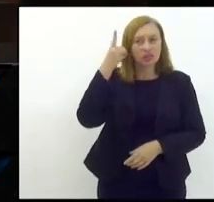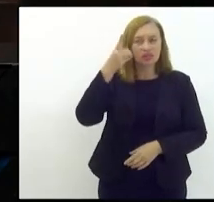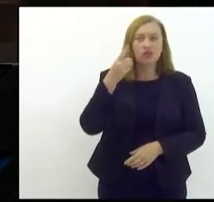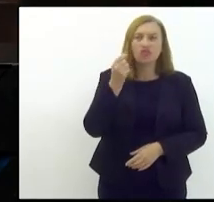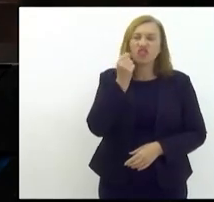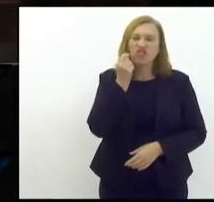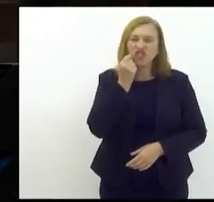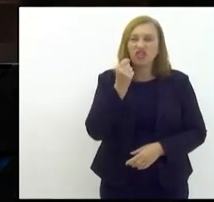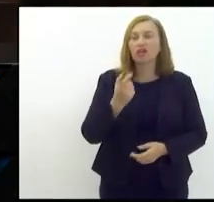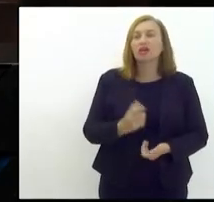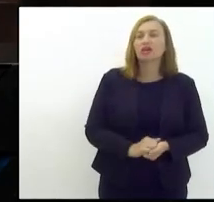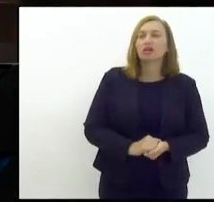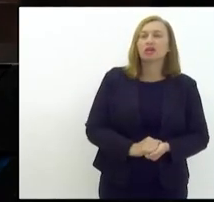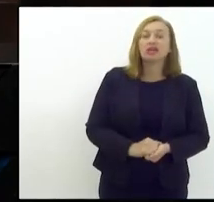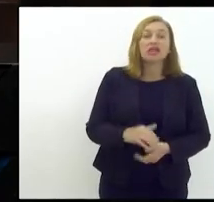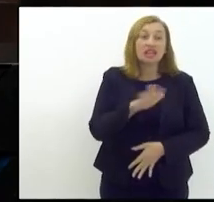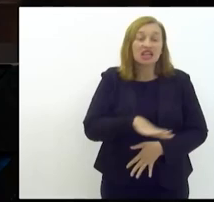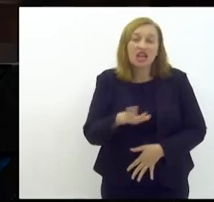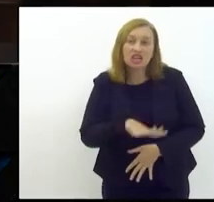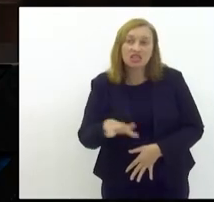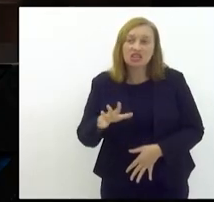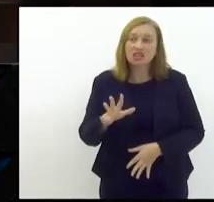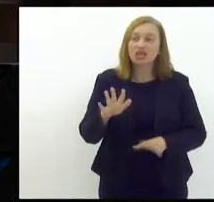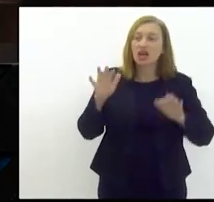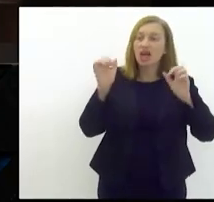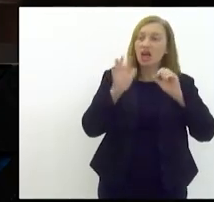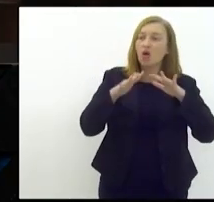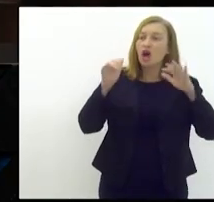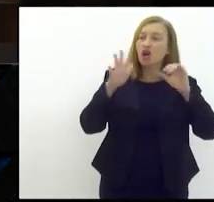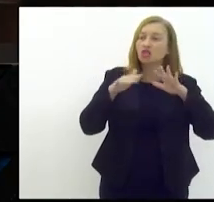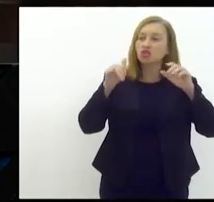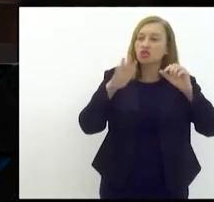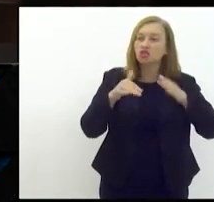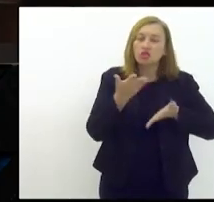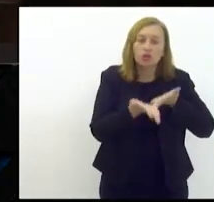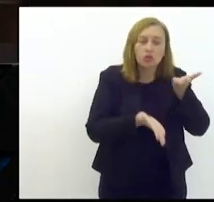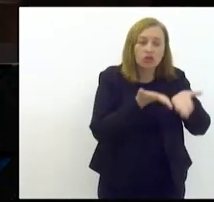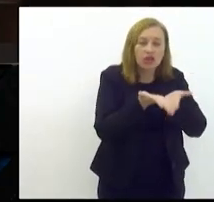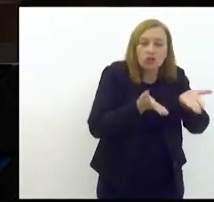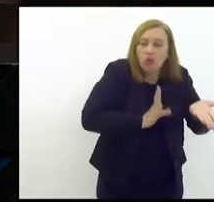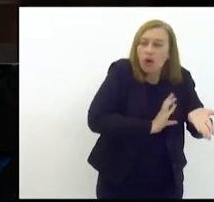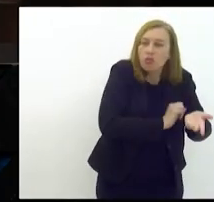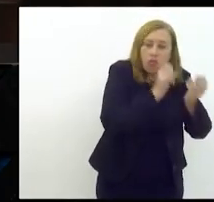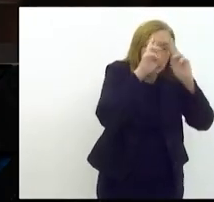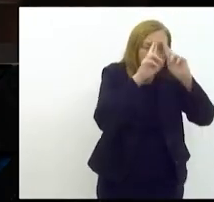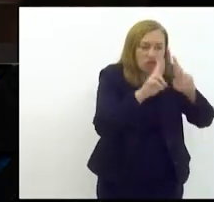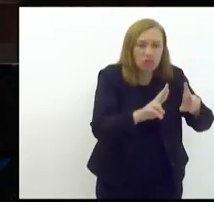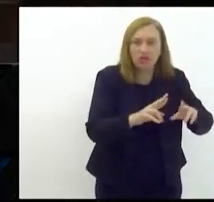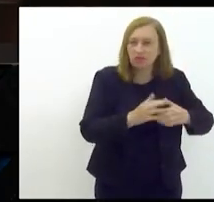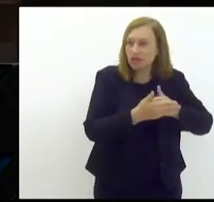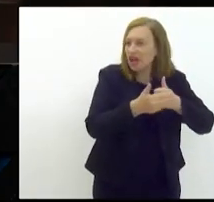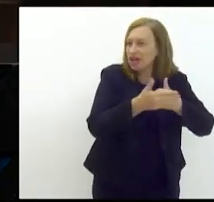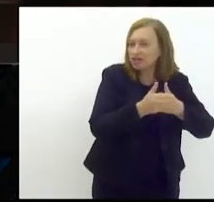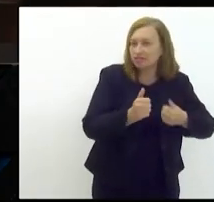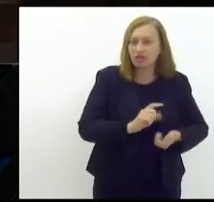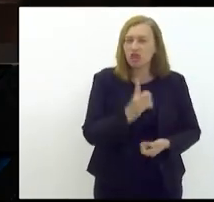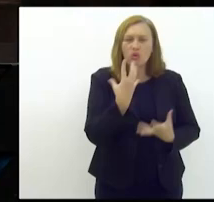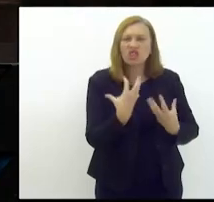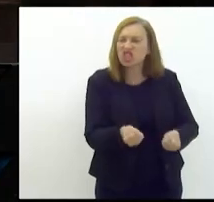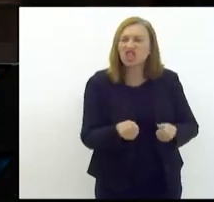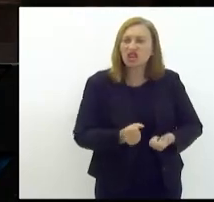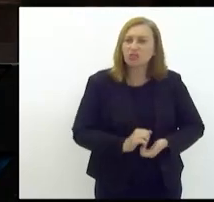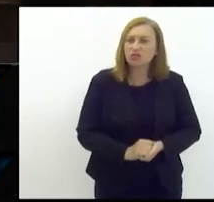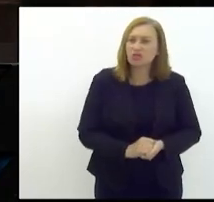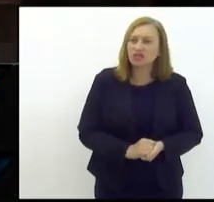anjo e tem que ser tratada com Total respeito amor e carinho Nós aceitamos mais